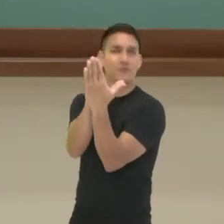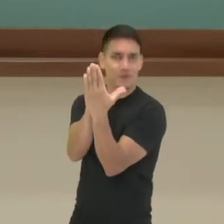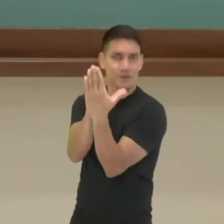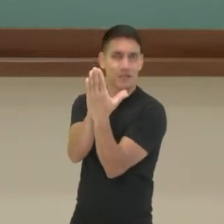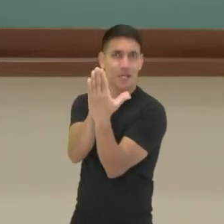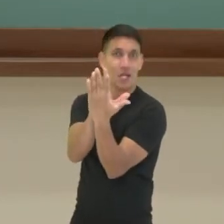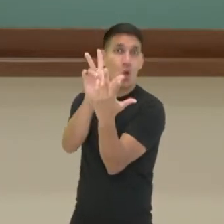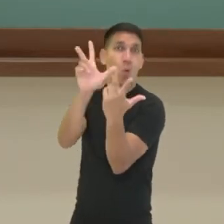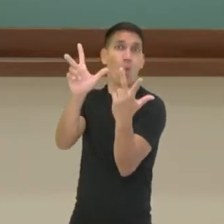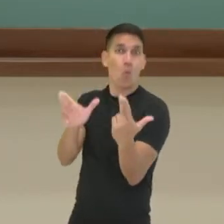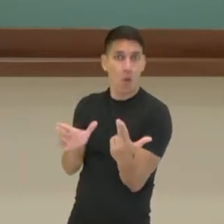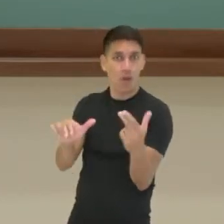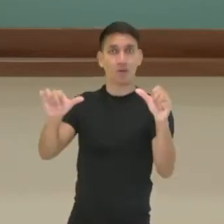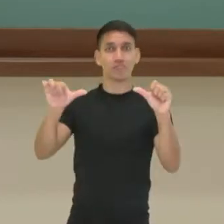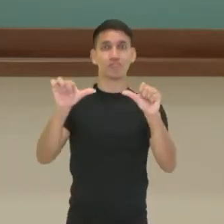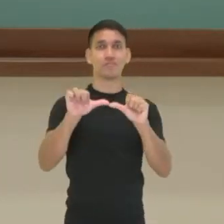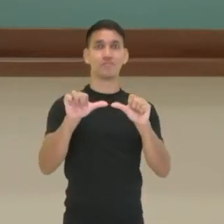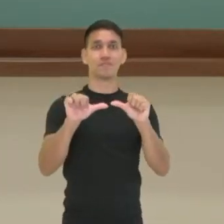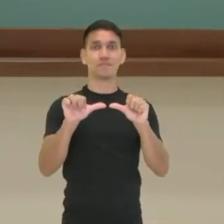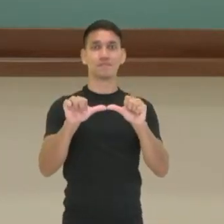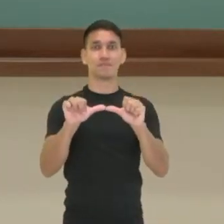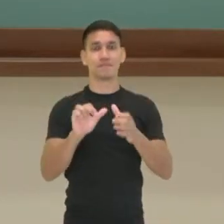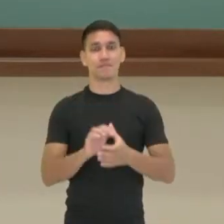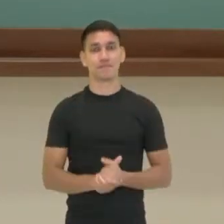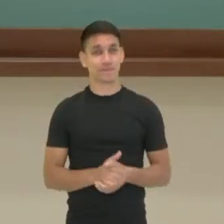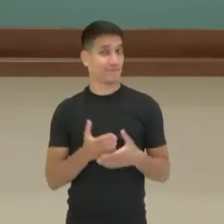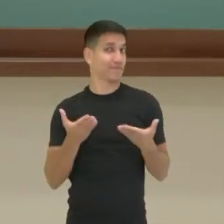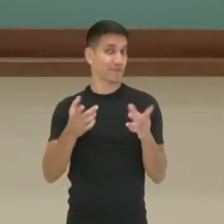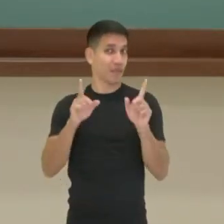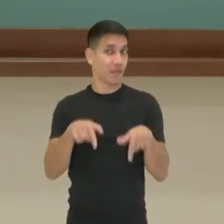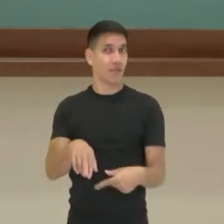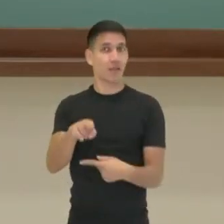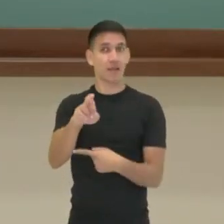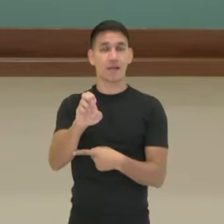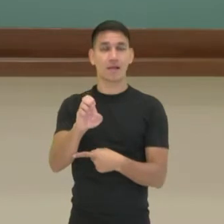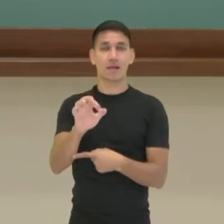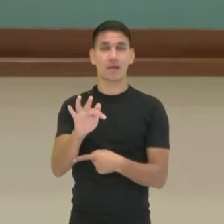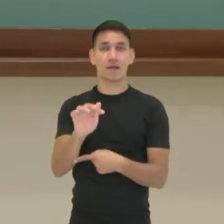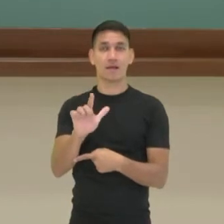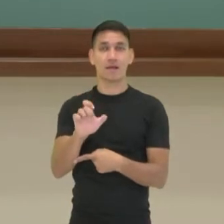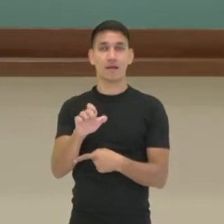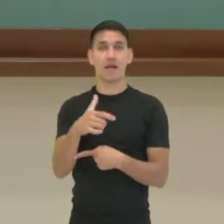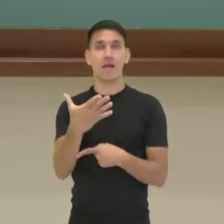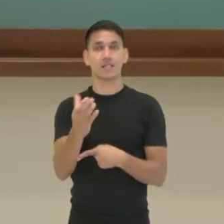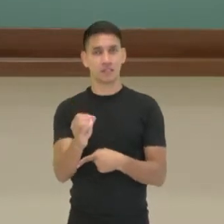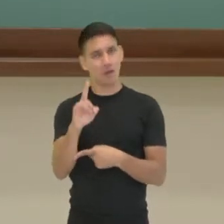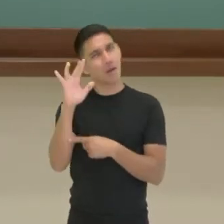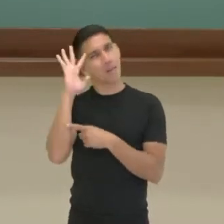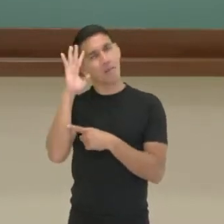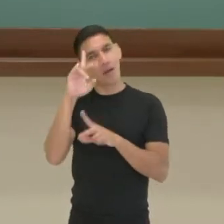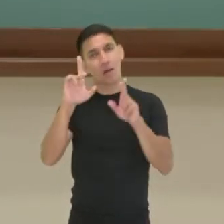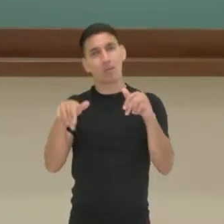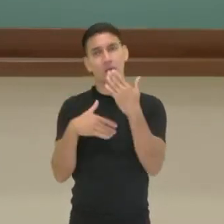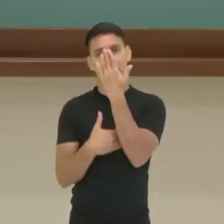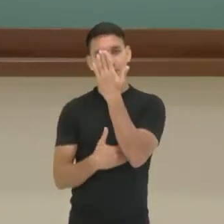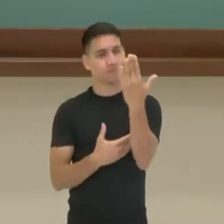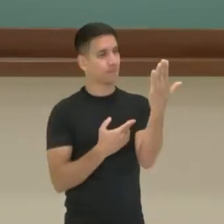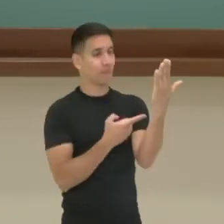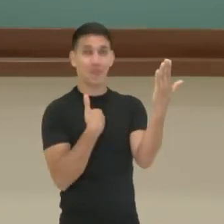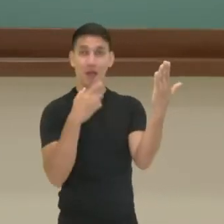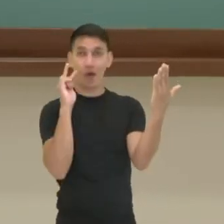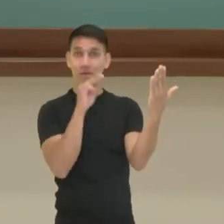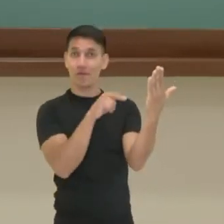ficam exatamente do mesmo tamanho? Isso é reflexão. Pense num espelho. Quando eu me olho num